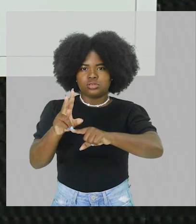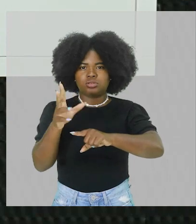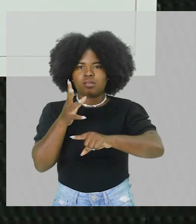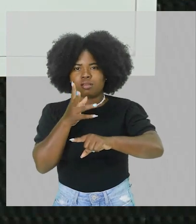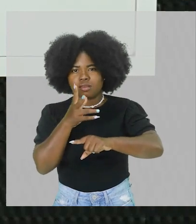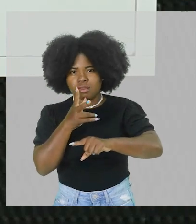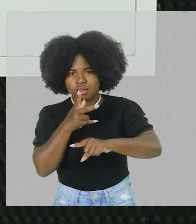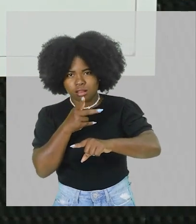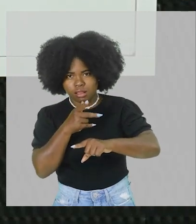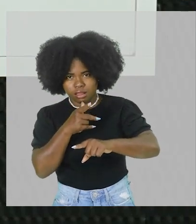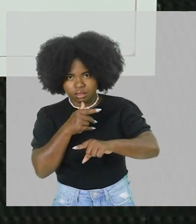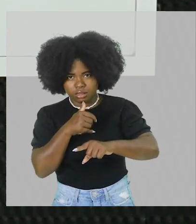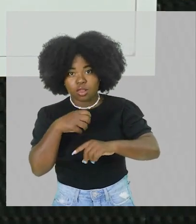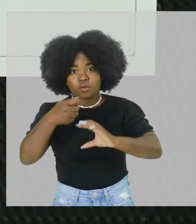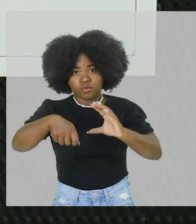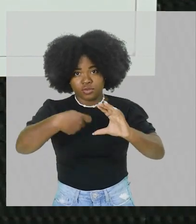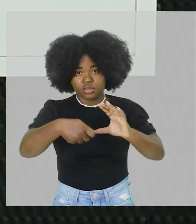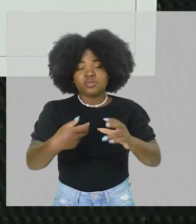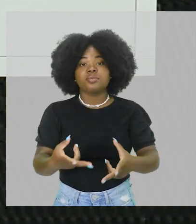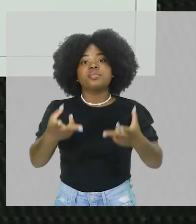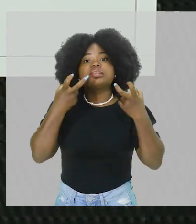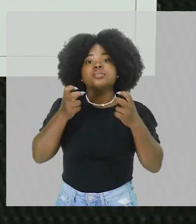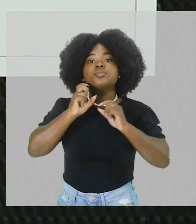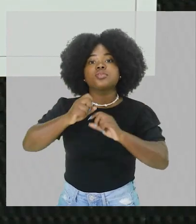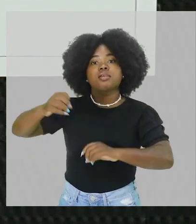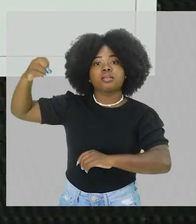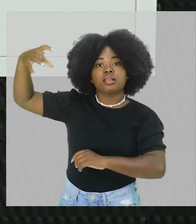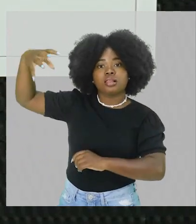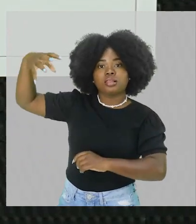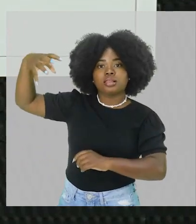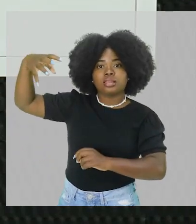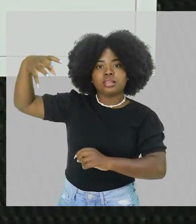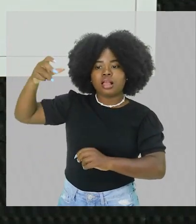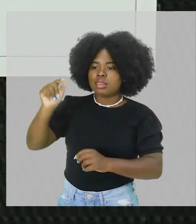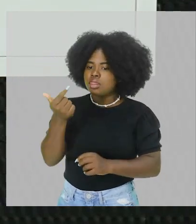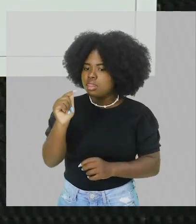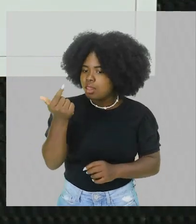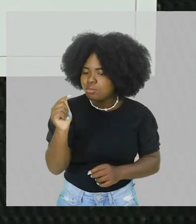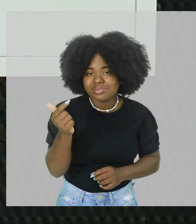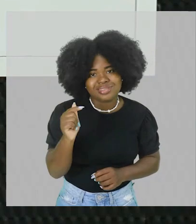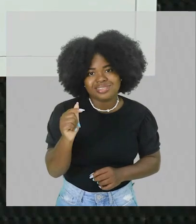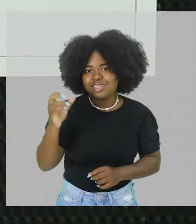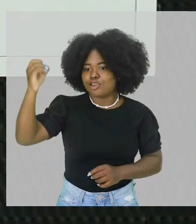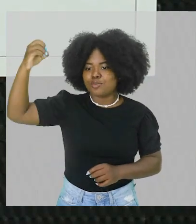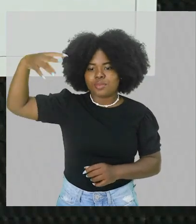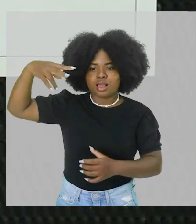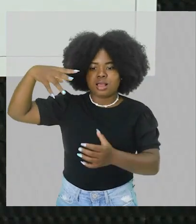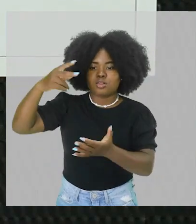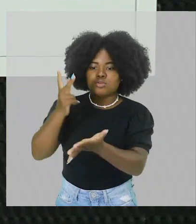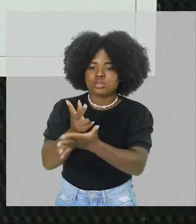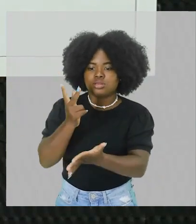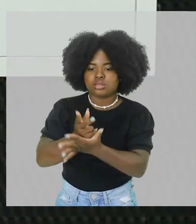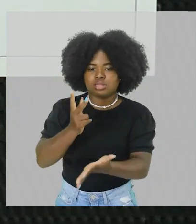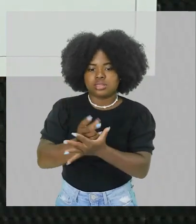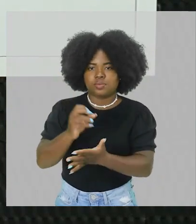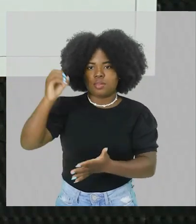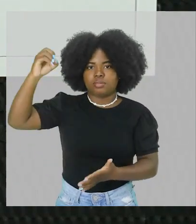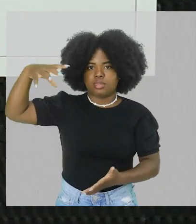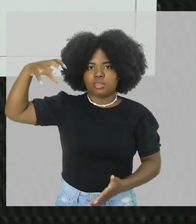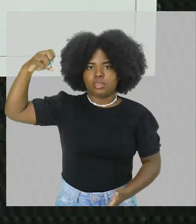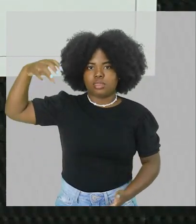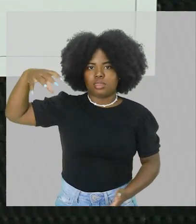câmera lenta, você vai perceber que essa lâmpada ela não tem uma luz contínua, ela pisca. Só que ela pisca com uma frequência tão